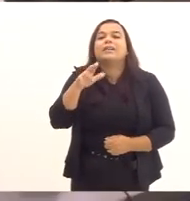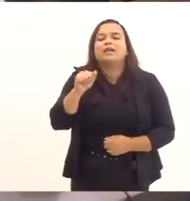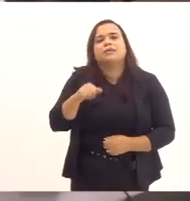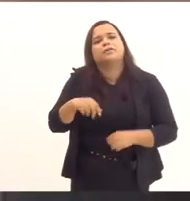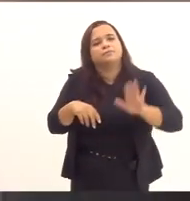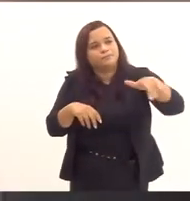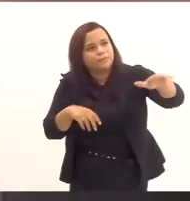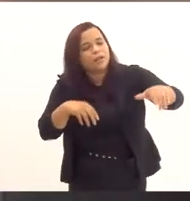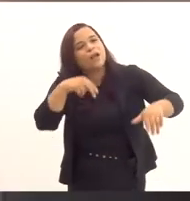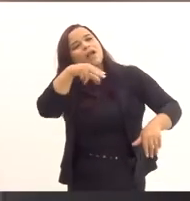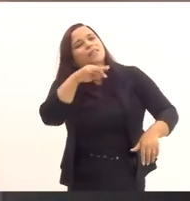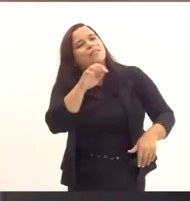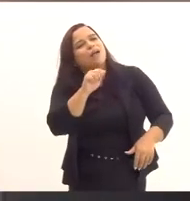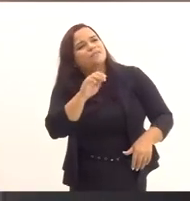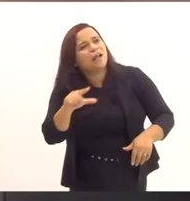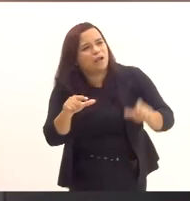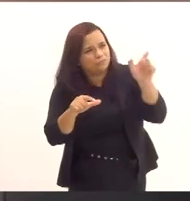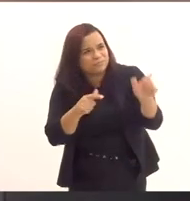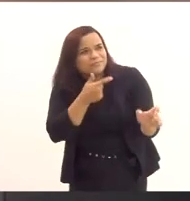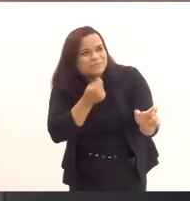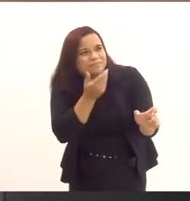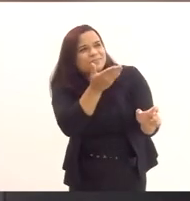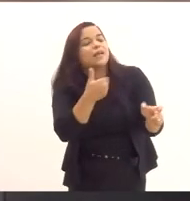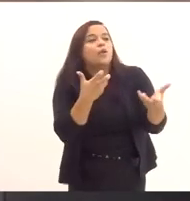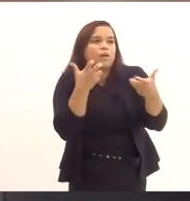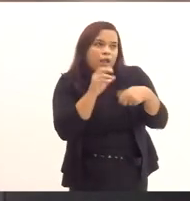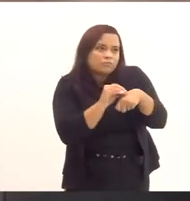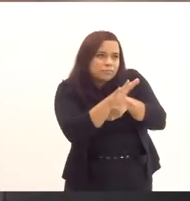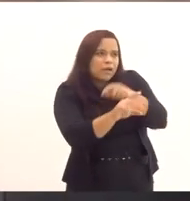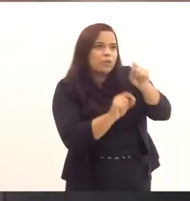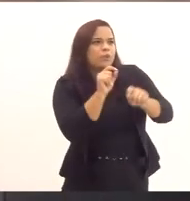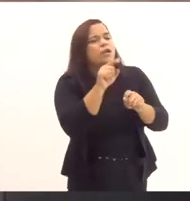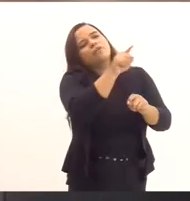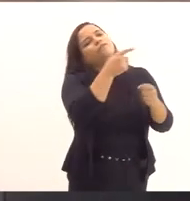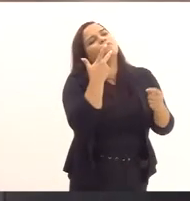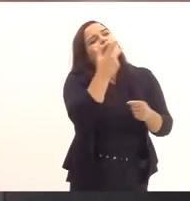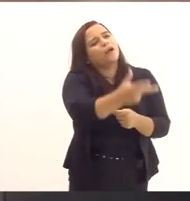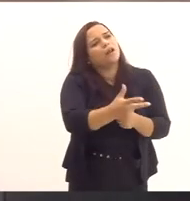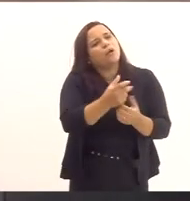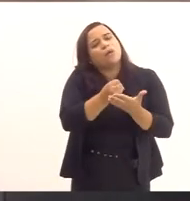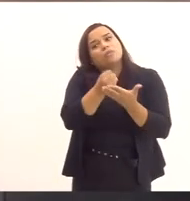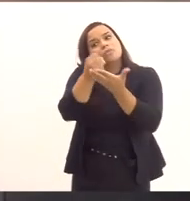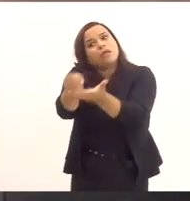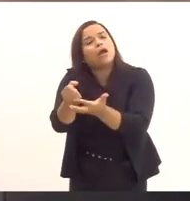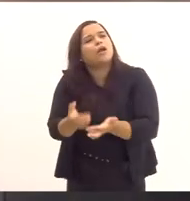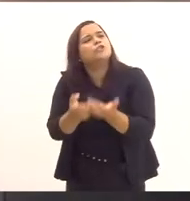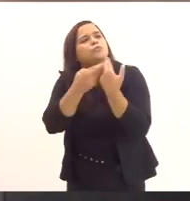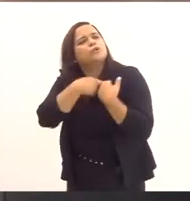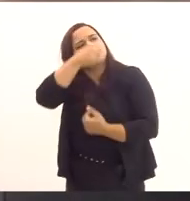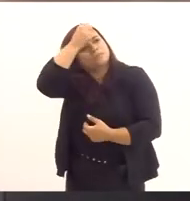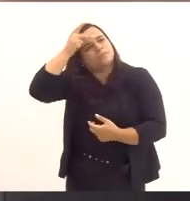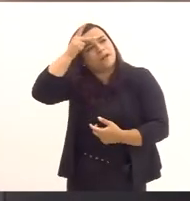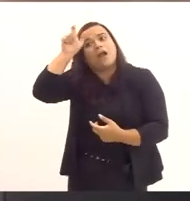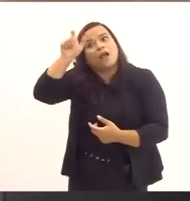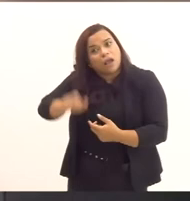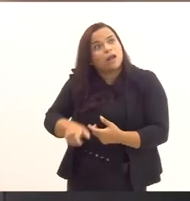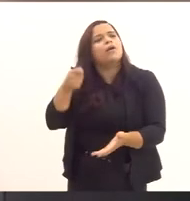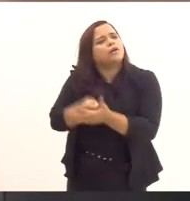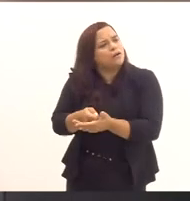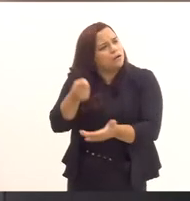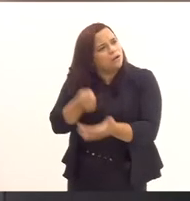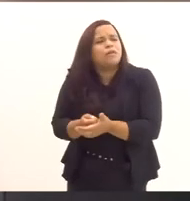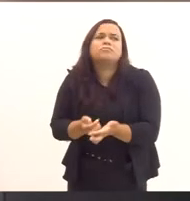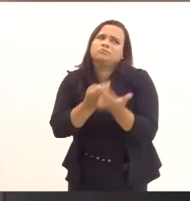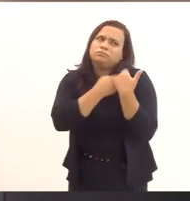eu queria dizer o seguinte você falou que ele esteja responsabilidade ele tem que ser é